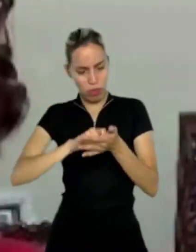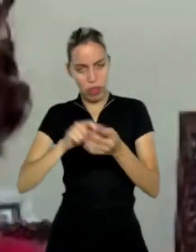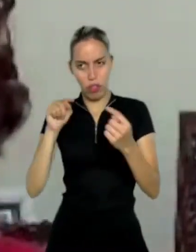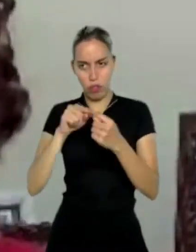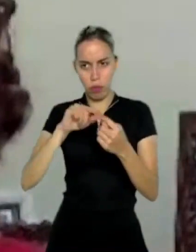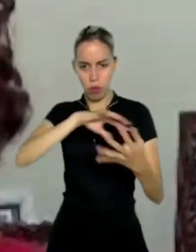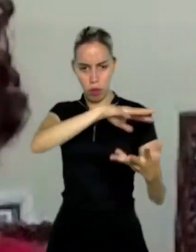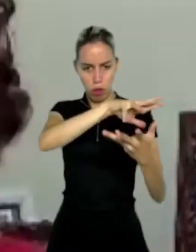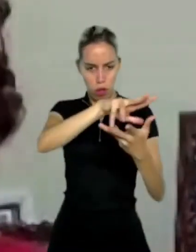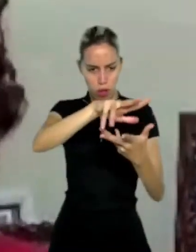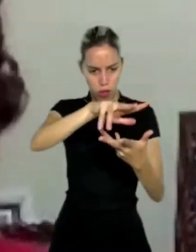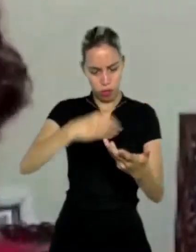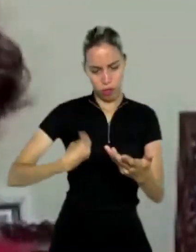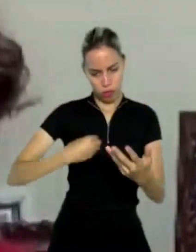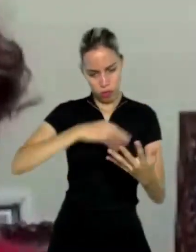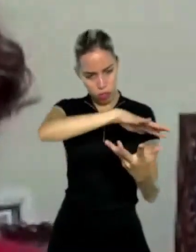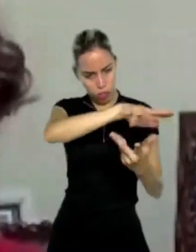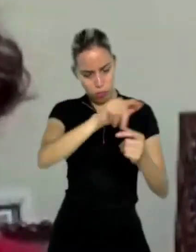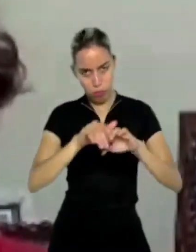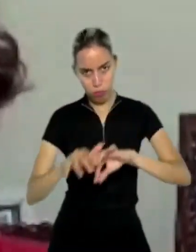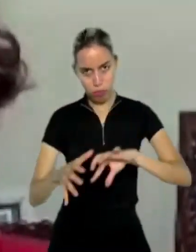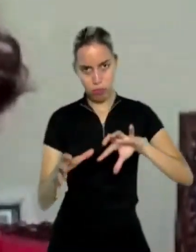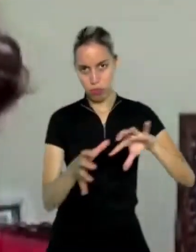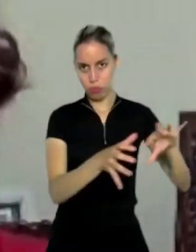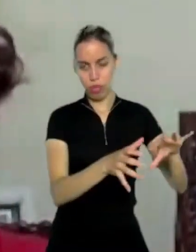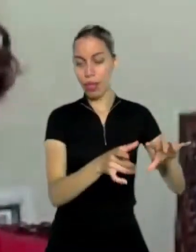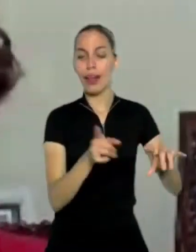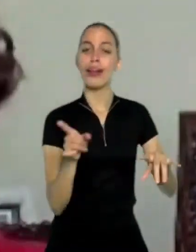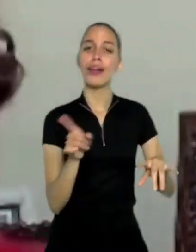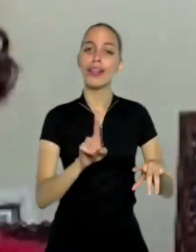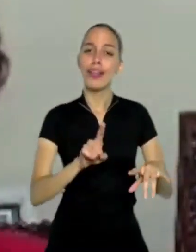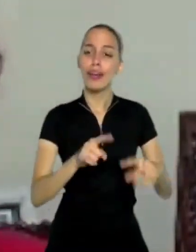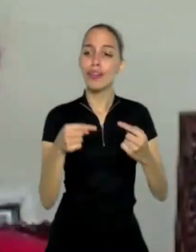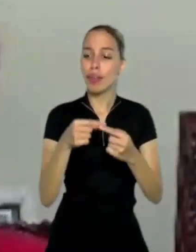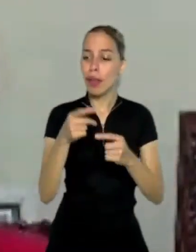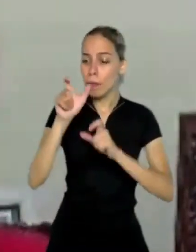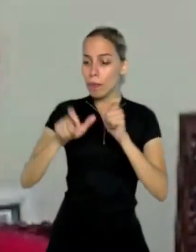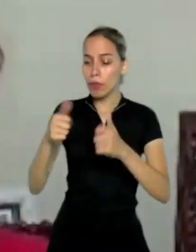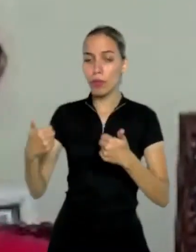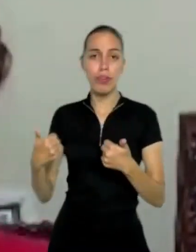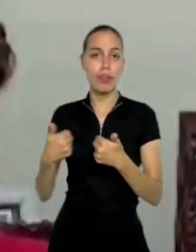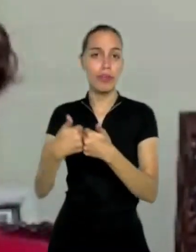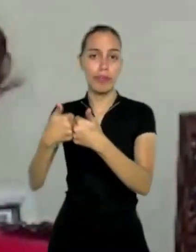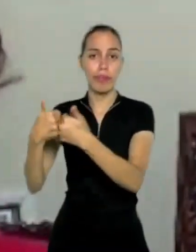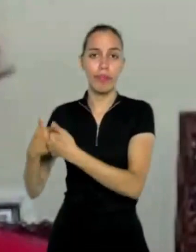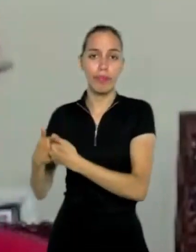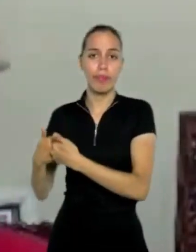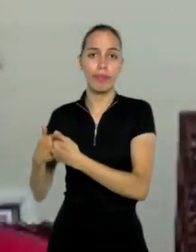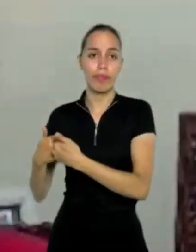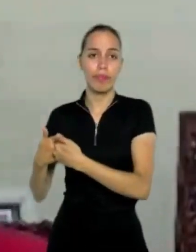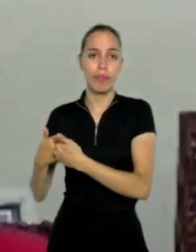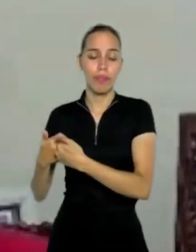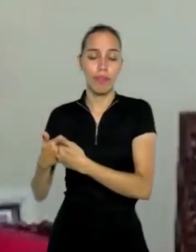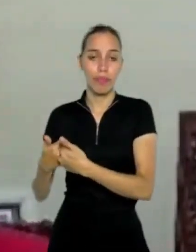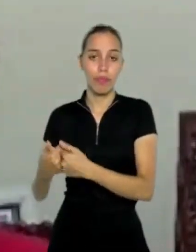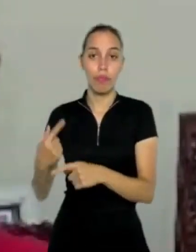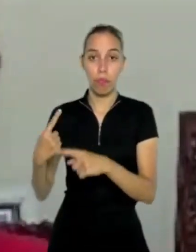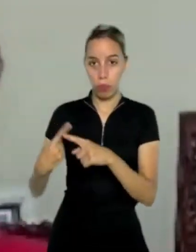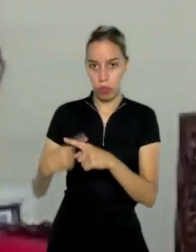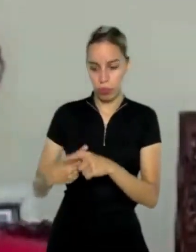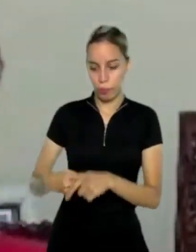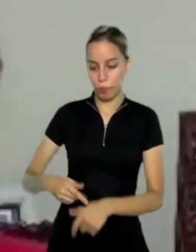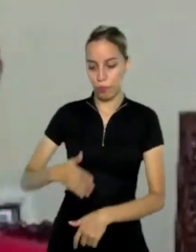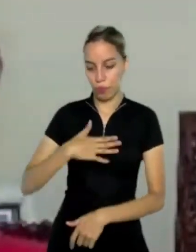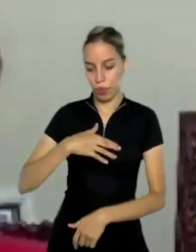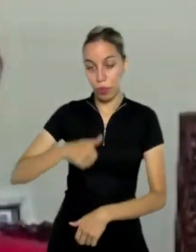Que é pessoas próximas, né? Aí, assim, é por isso que eu falo que eu tenho muito carinho por esse livro, que foi o primeiro, porque foi a